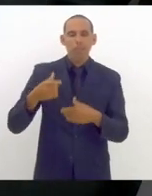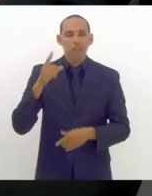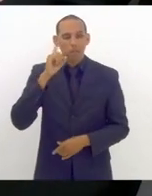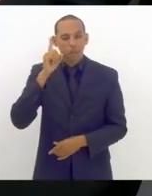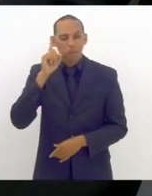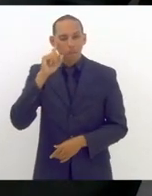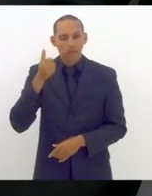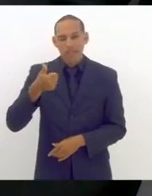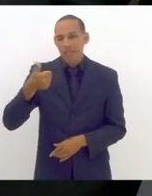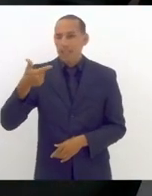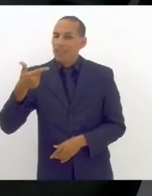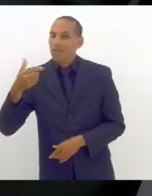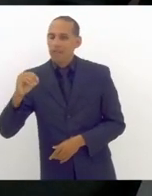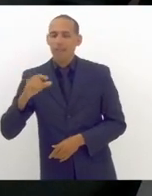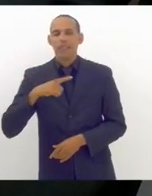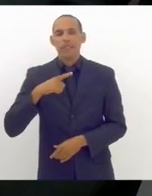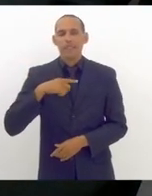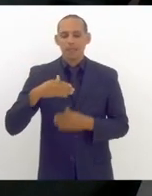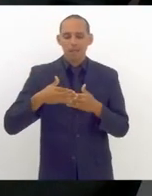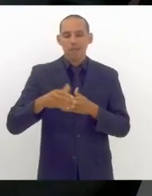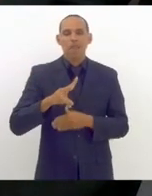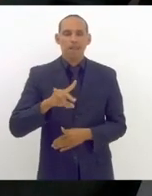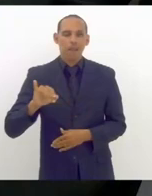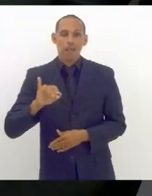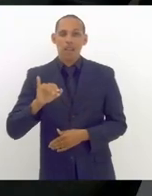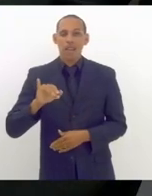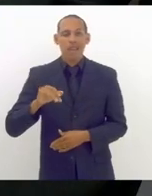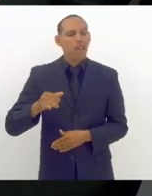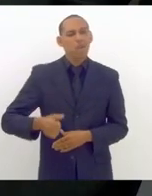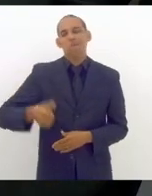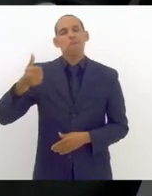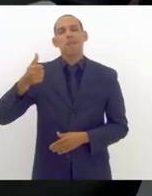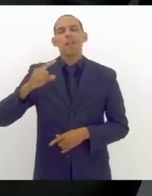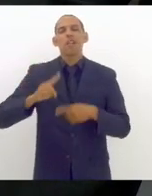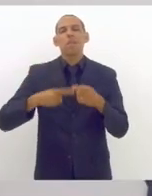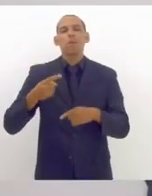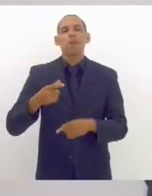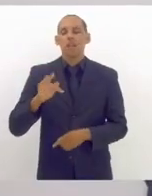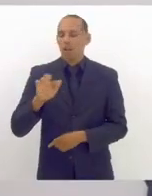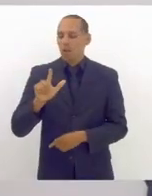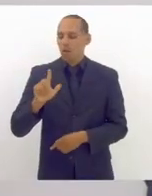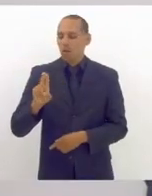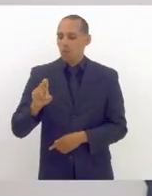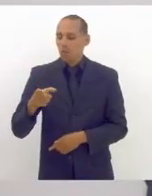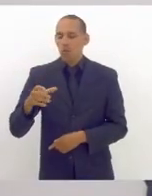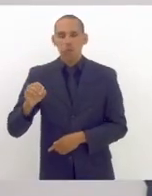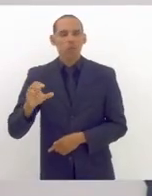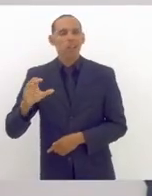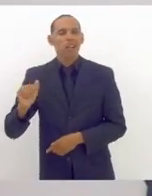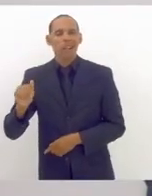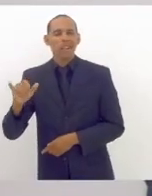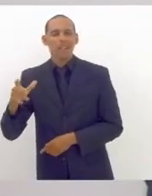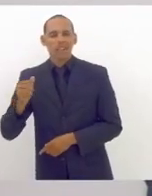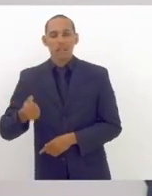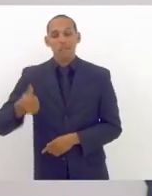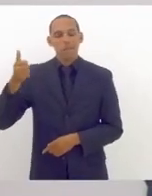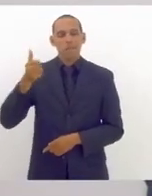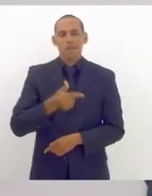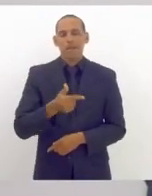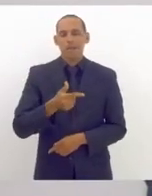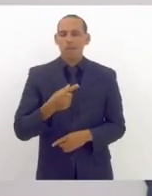e veja ela chega a ser maior do que a discussão do próprio fluxo de caixa porque uma vez que se entenda que se pode